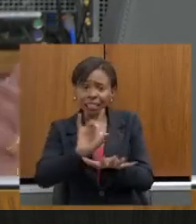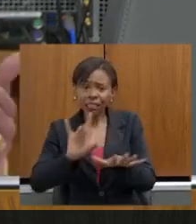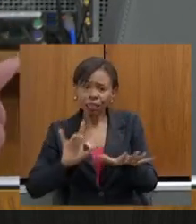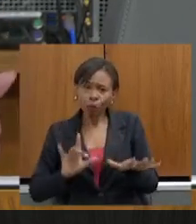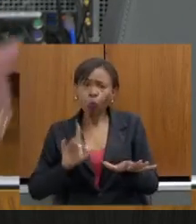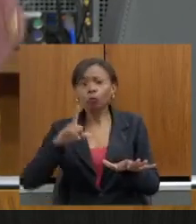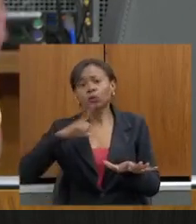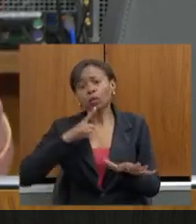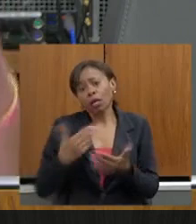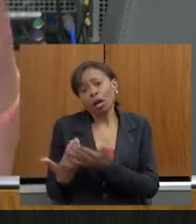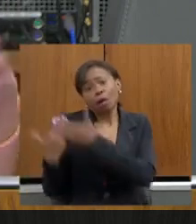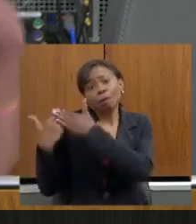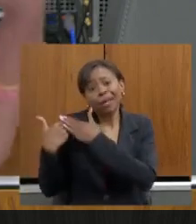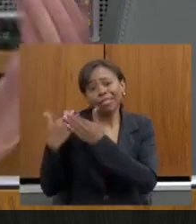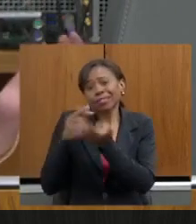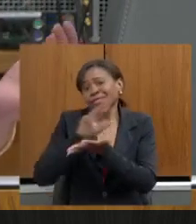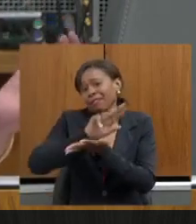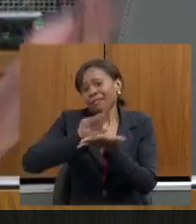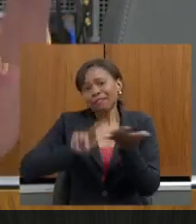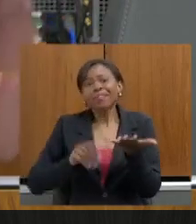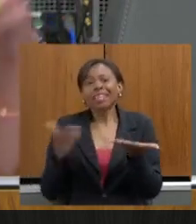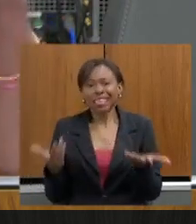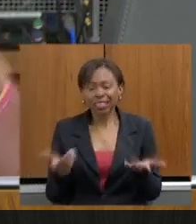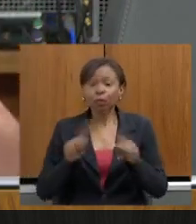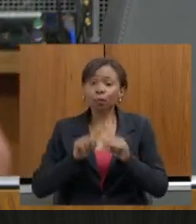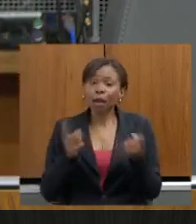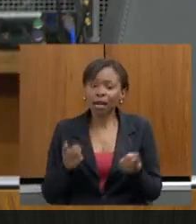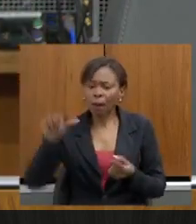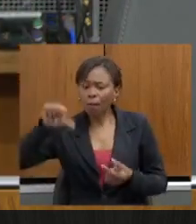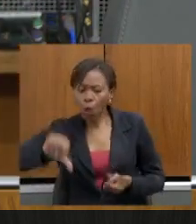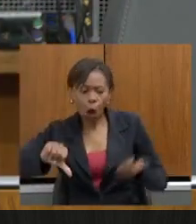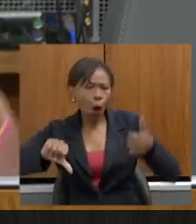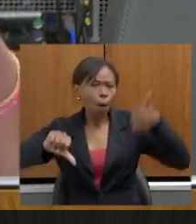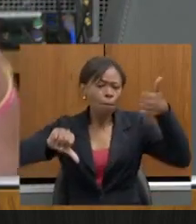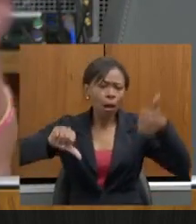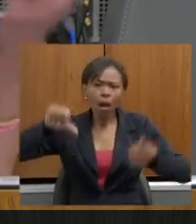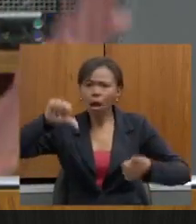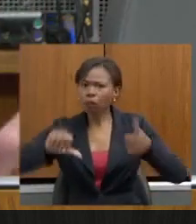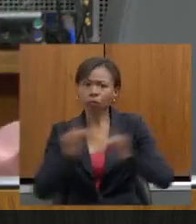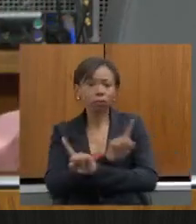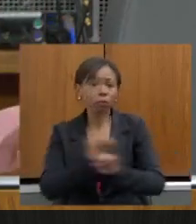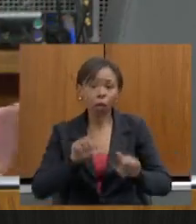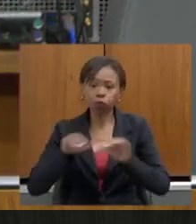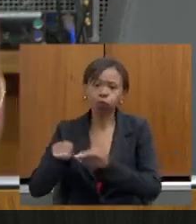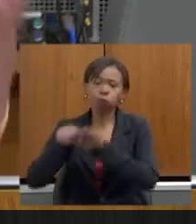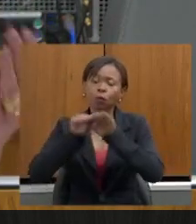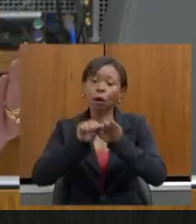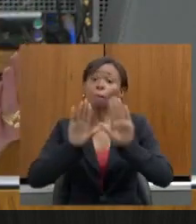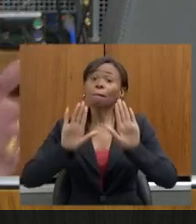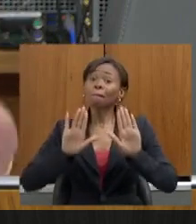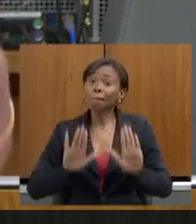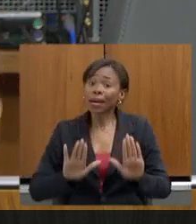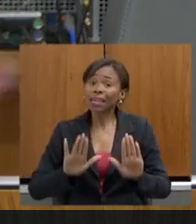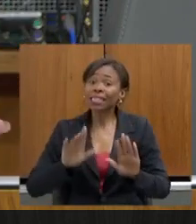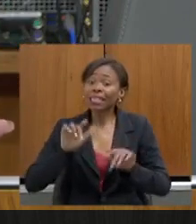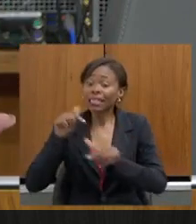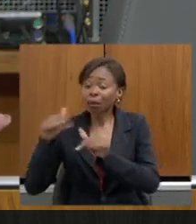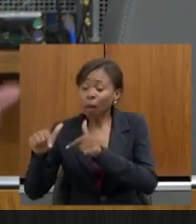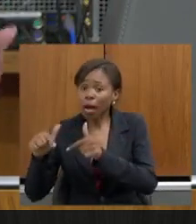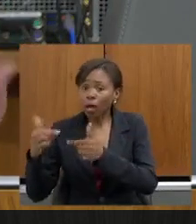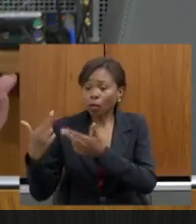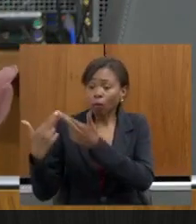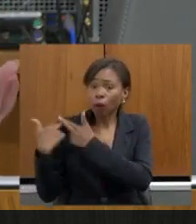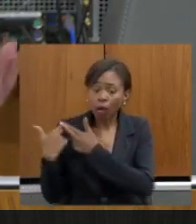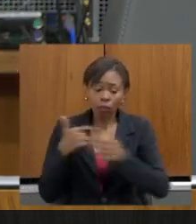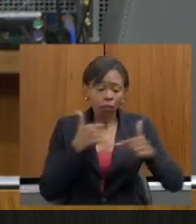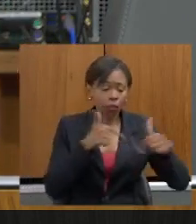as suas atribuições ninguém melhor que ninguém ninguém Pior que ninguém porém com atribuições diversas e complexas